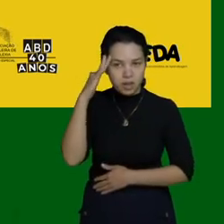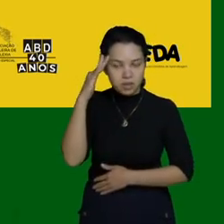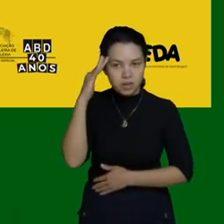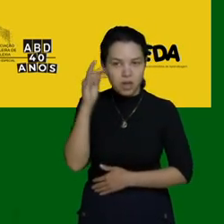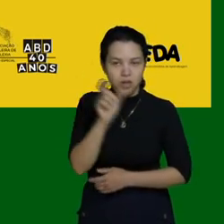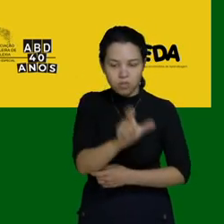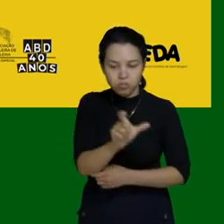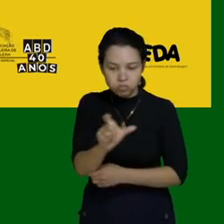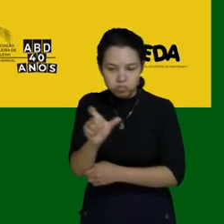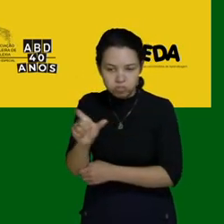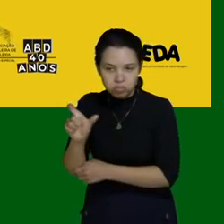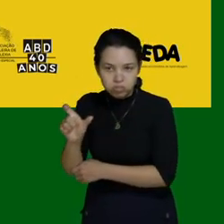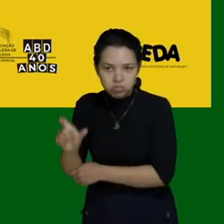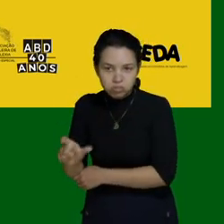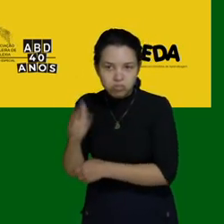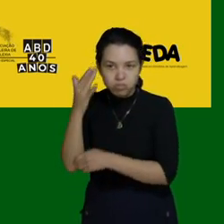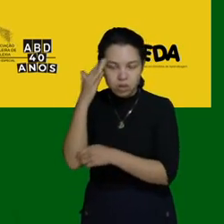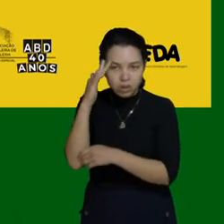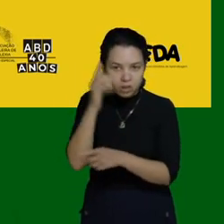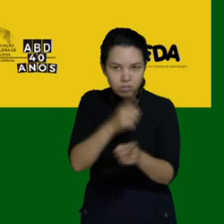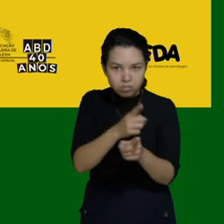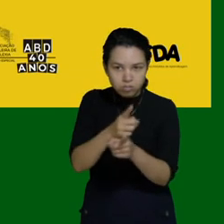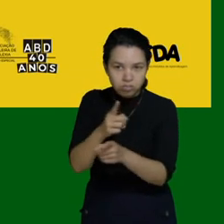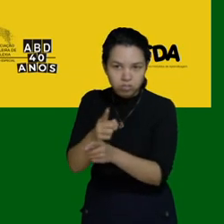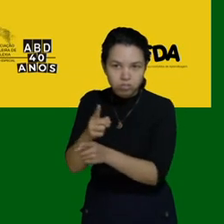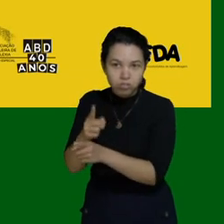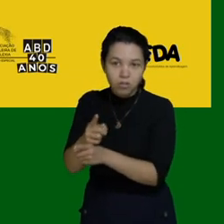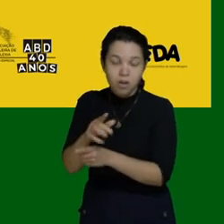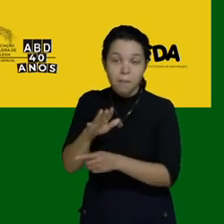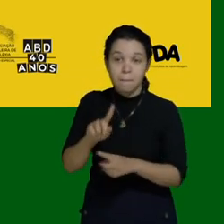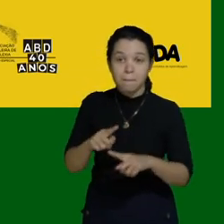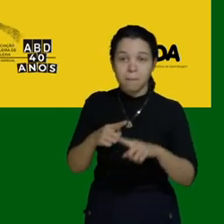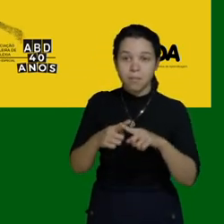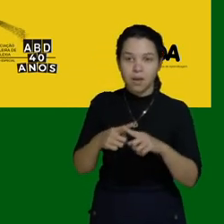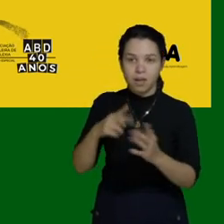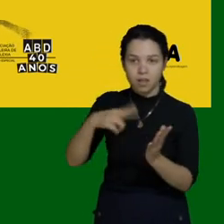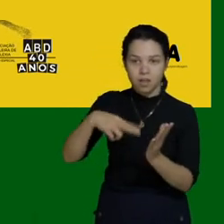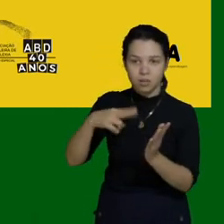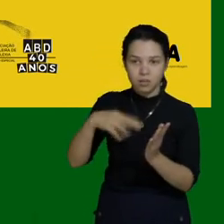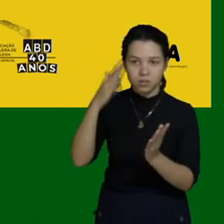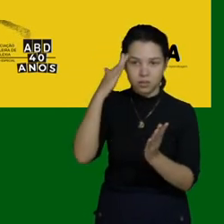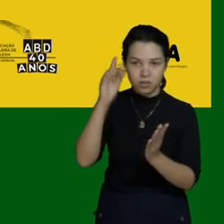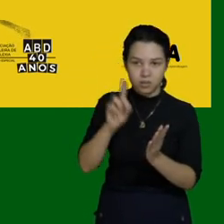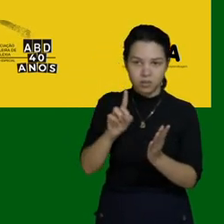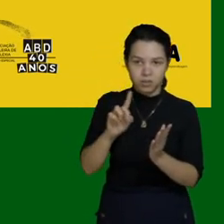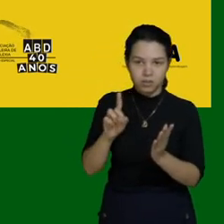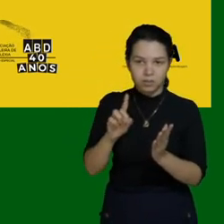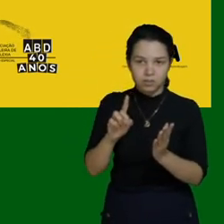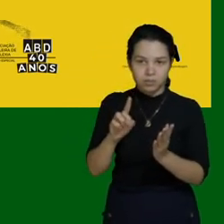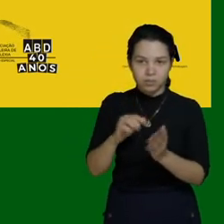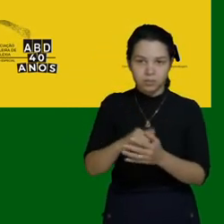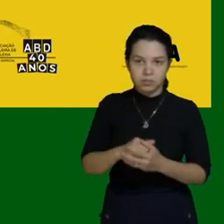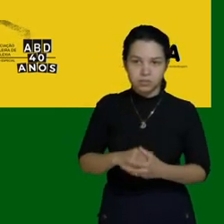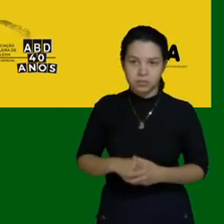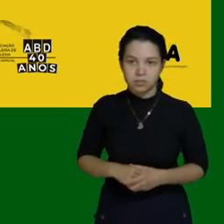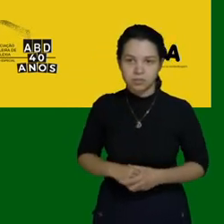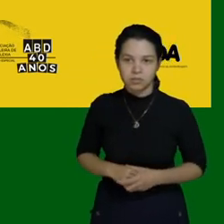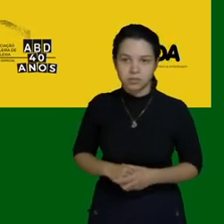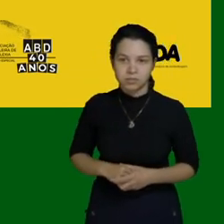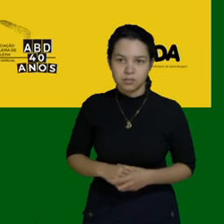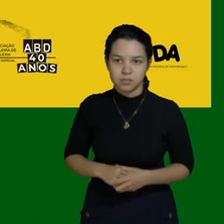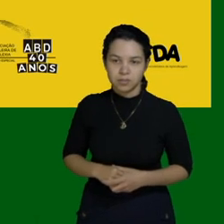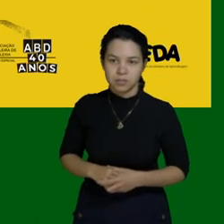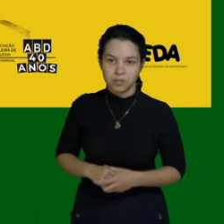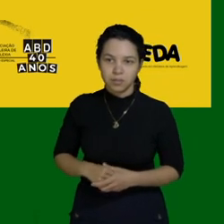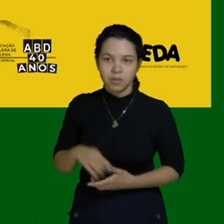conseguem decodificar direitinho mas não compreende a leitura outras compreende a leitura mas a ortografia é ruim então cada